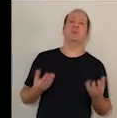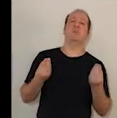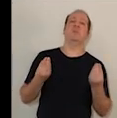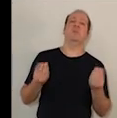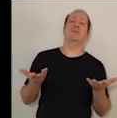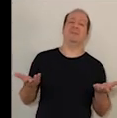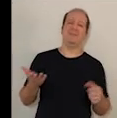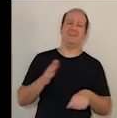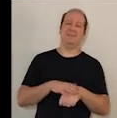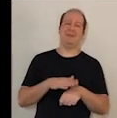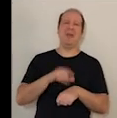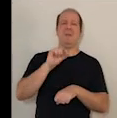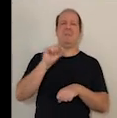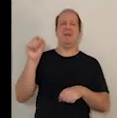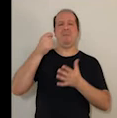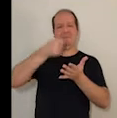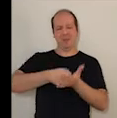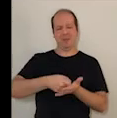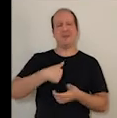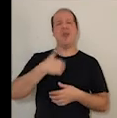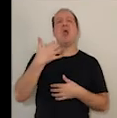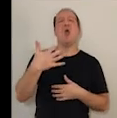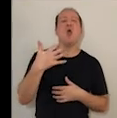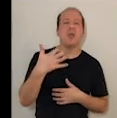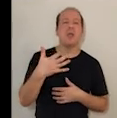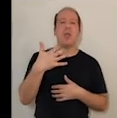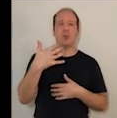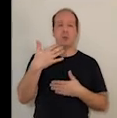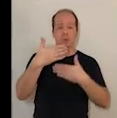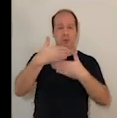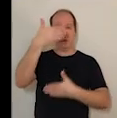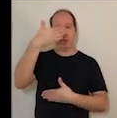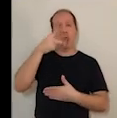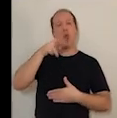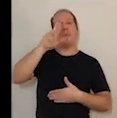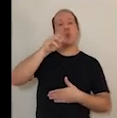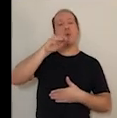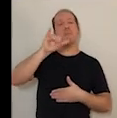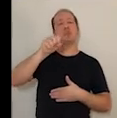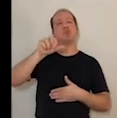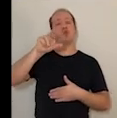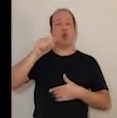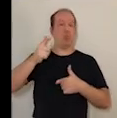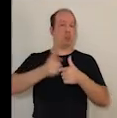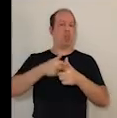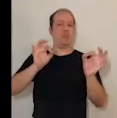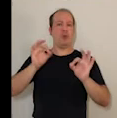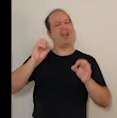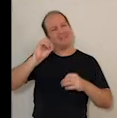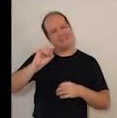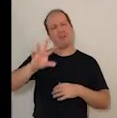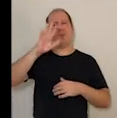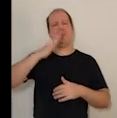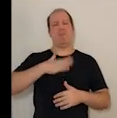Que remédio? Mas, como pagamento, exijo que me dê a promissória. Não fico lhe devendo mais nada e sigo meu